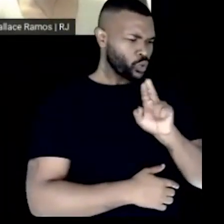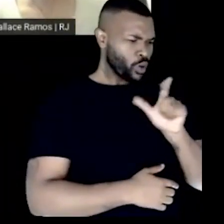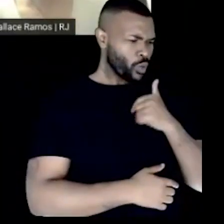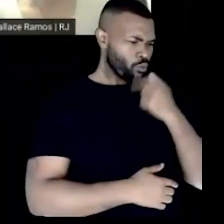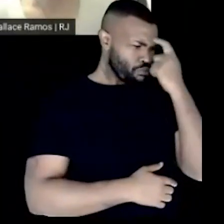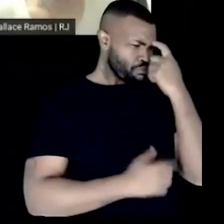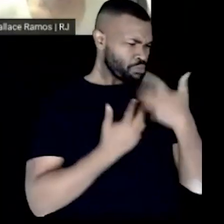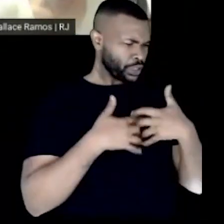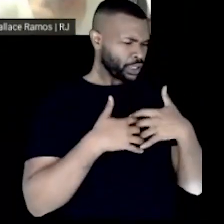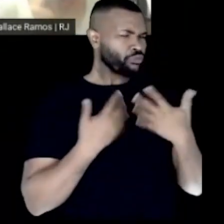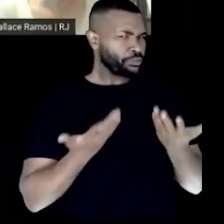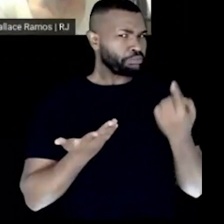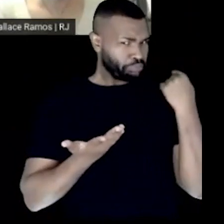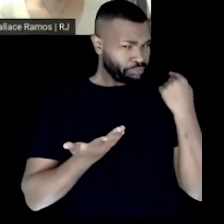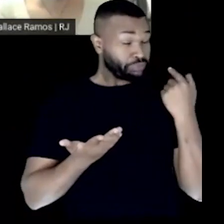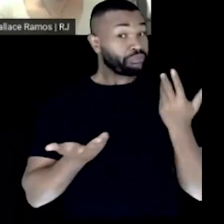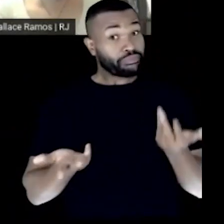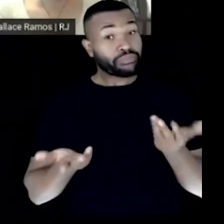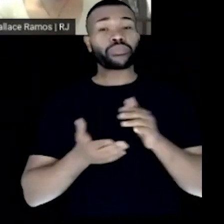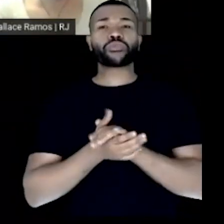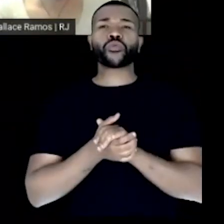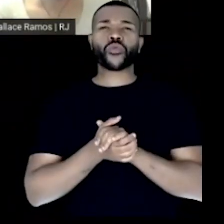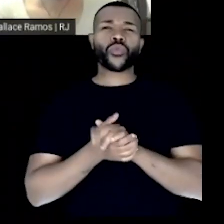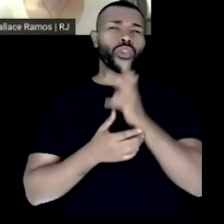Então, eu também tive essa pergunta. E aí,